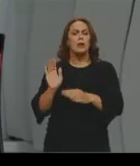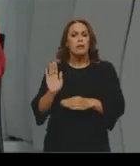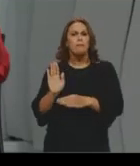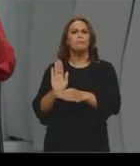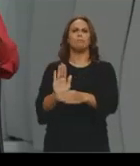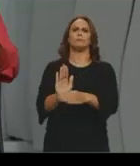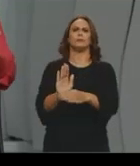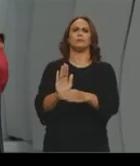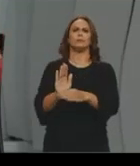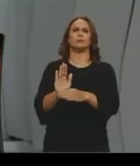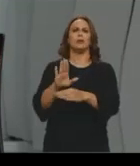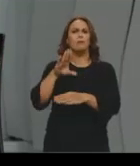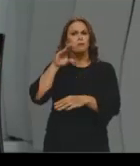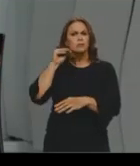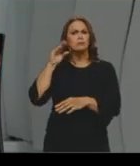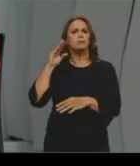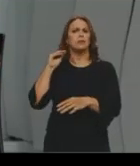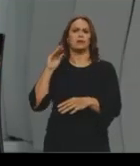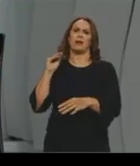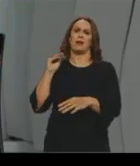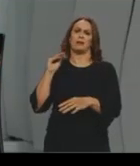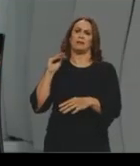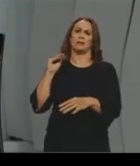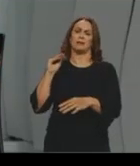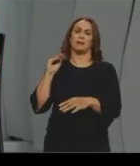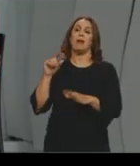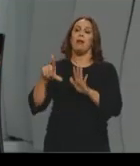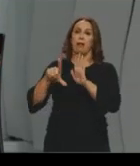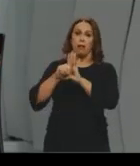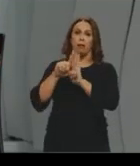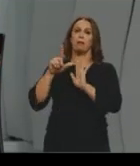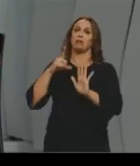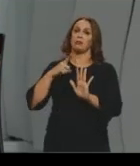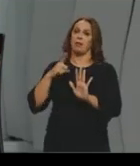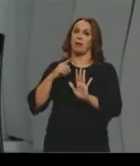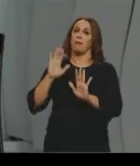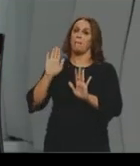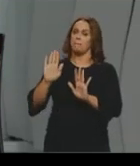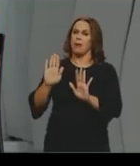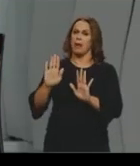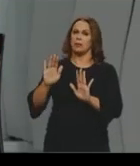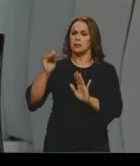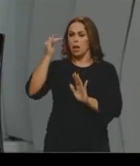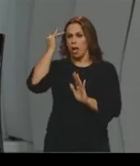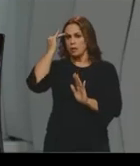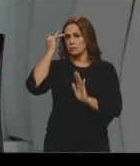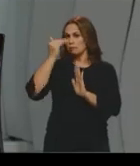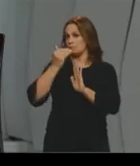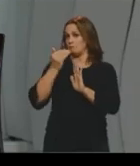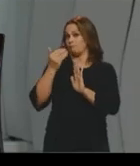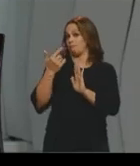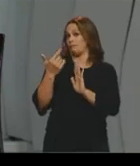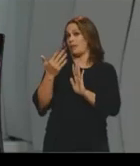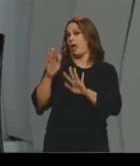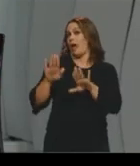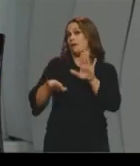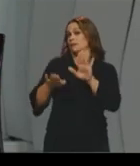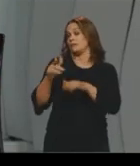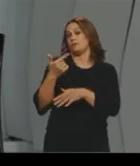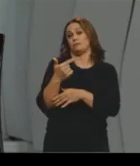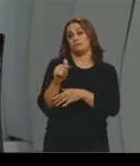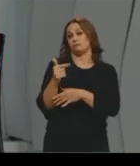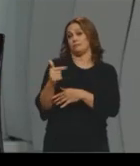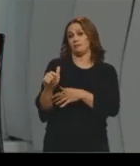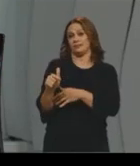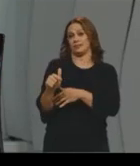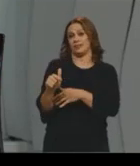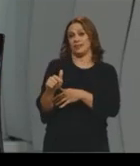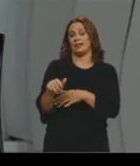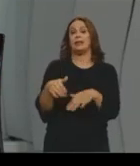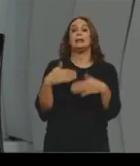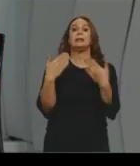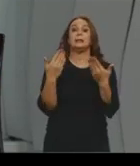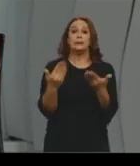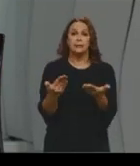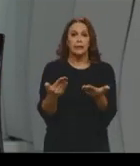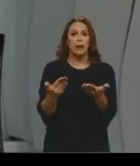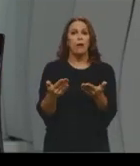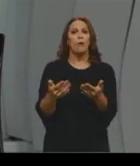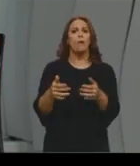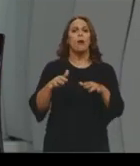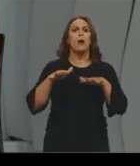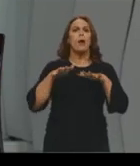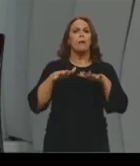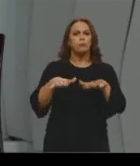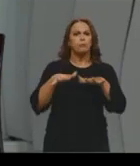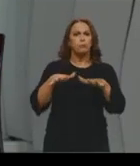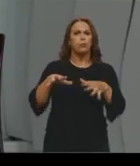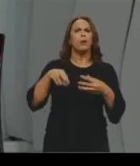São modificações que elas não acontecem. Então, muitas vezes, o movimento de greve, ele pode ajudar, né, para que essas conquistas